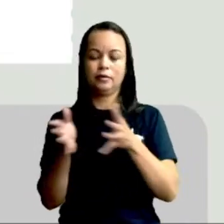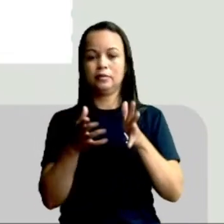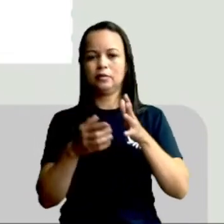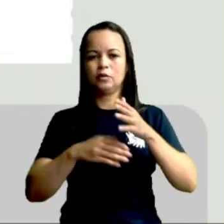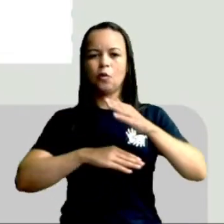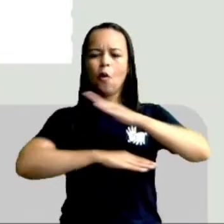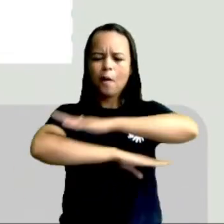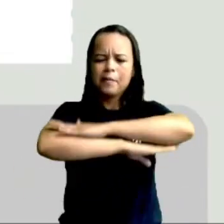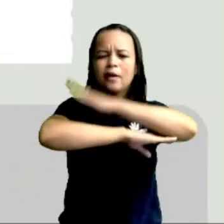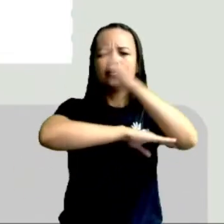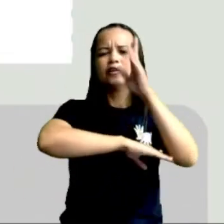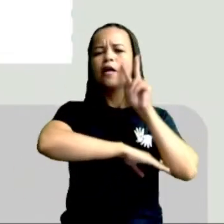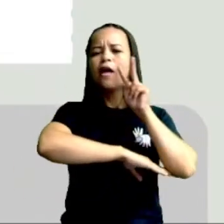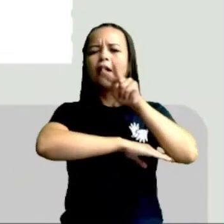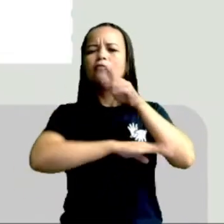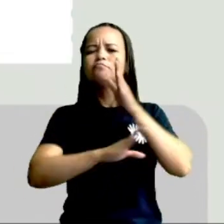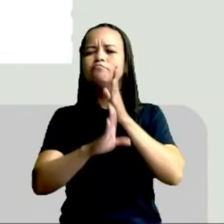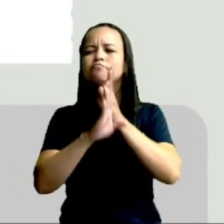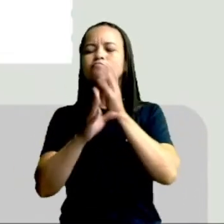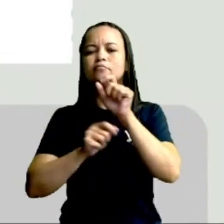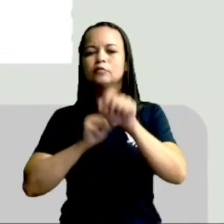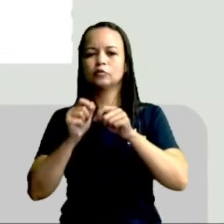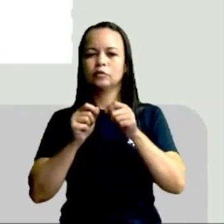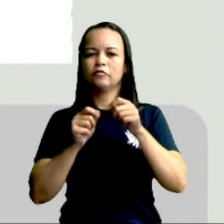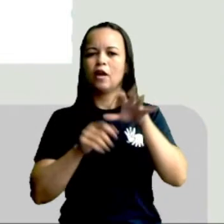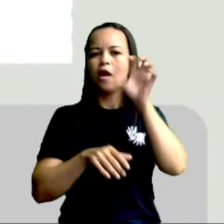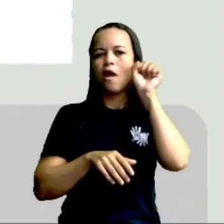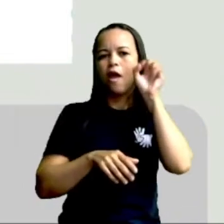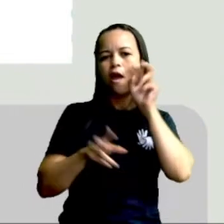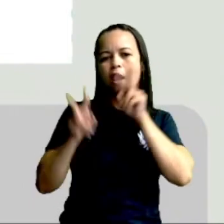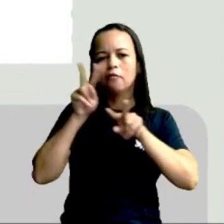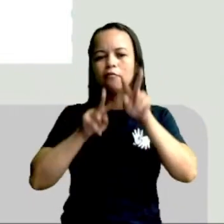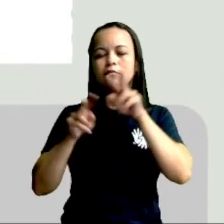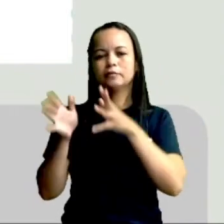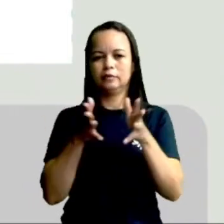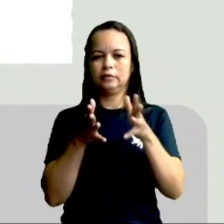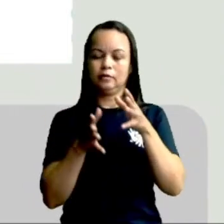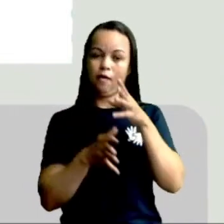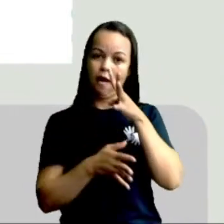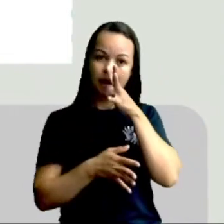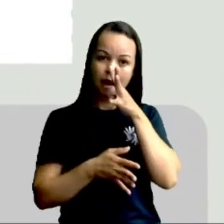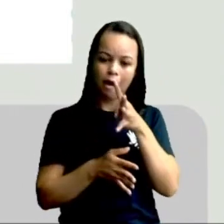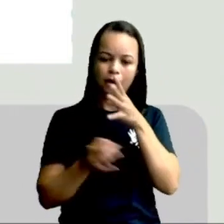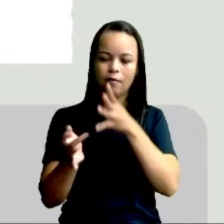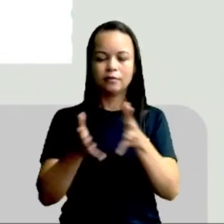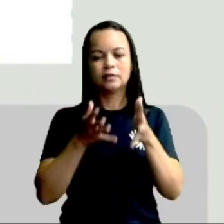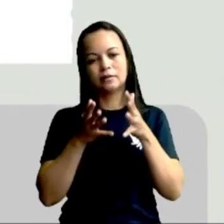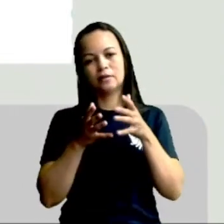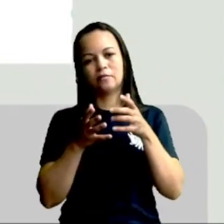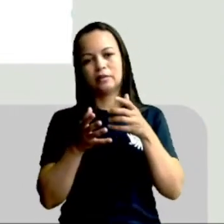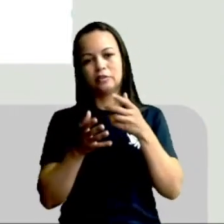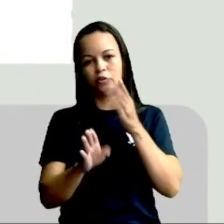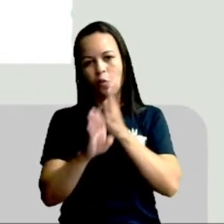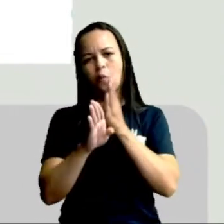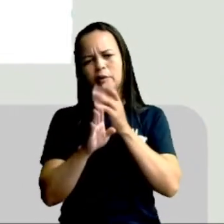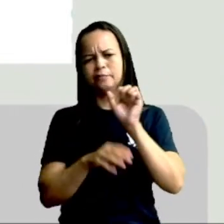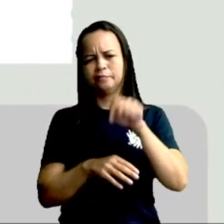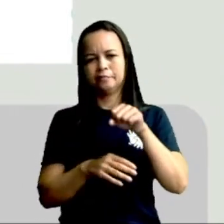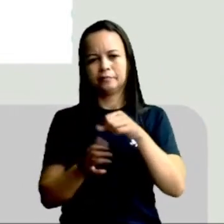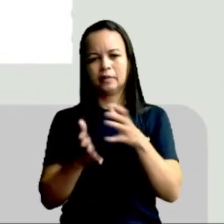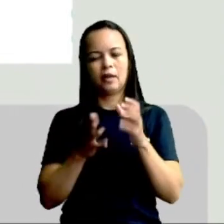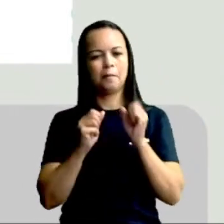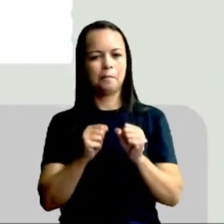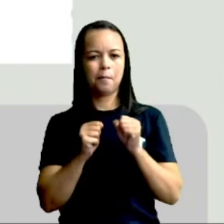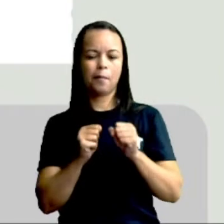pela janela e descobre tudo que vê e ouve. Se tiveres atenção, mais vais conseguir descobrir.